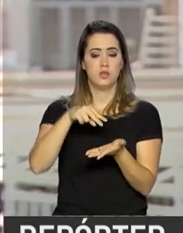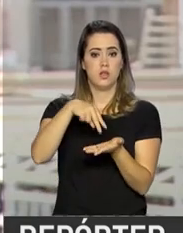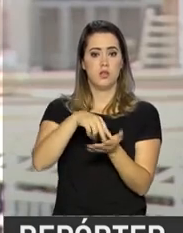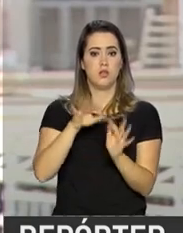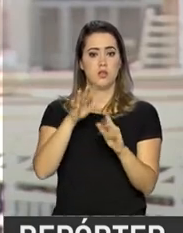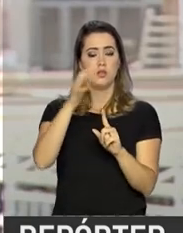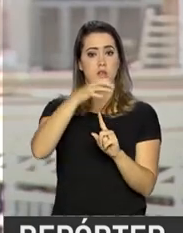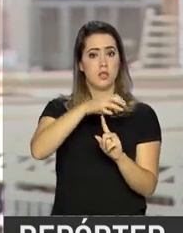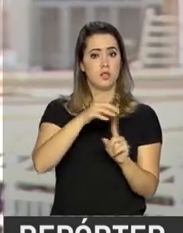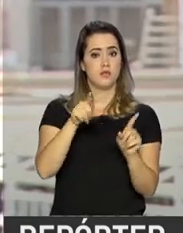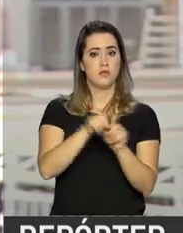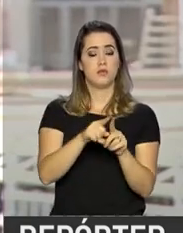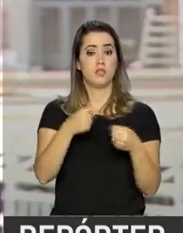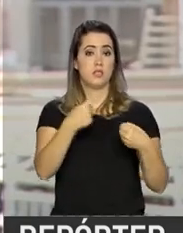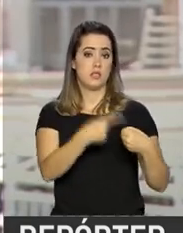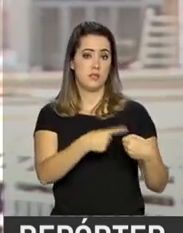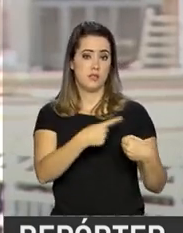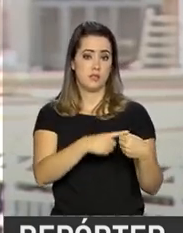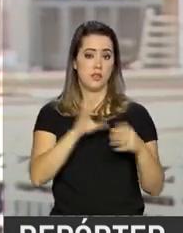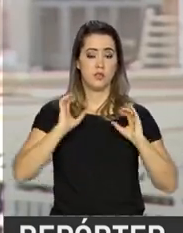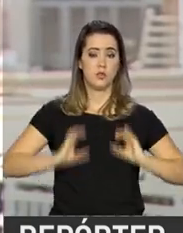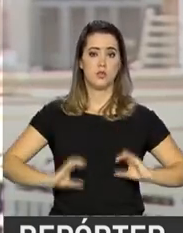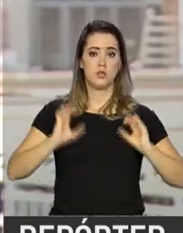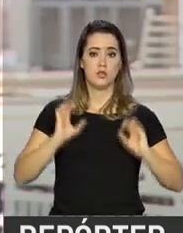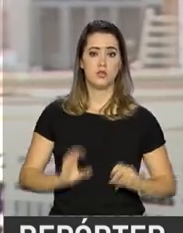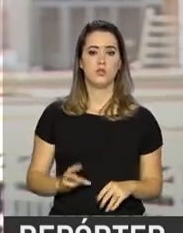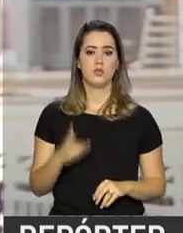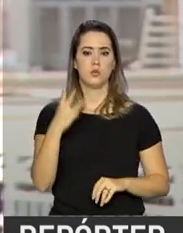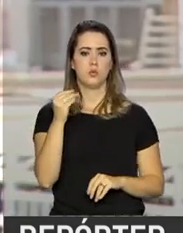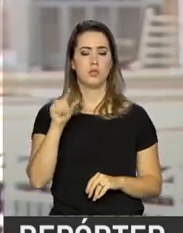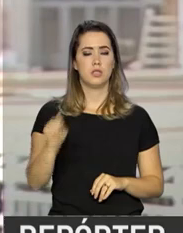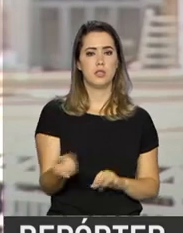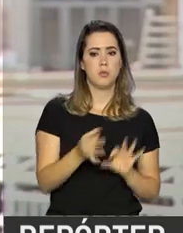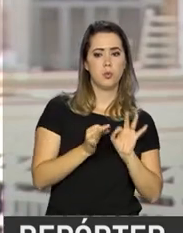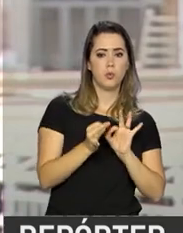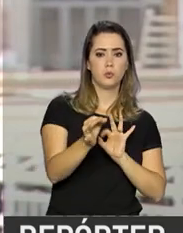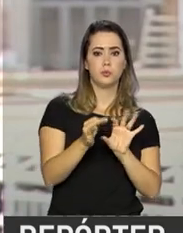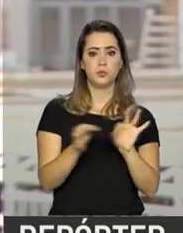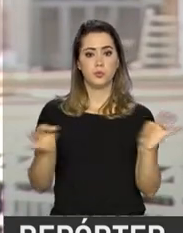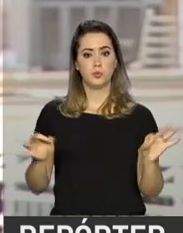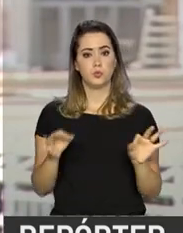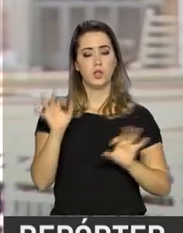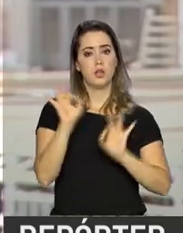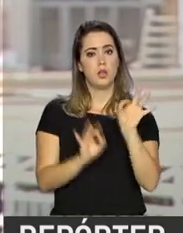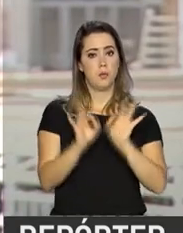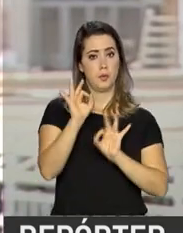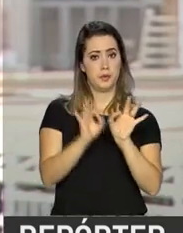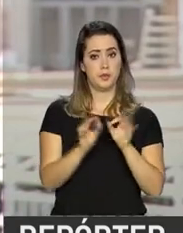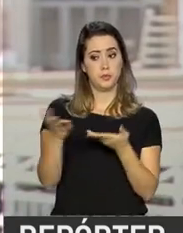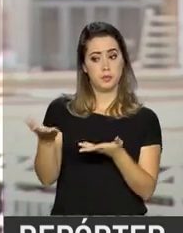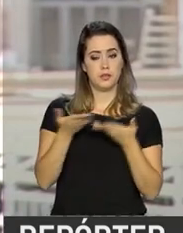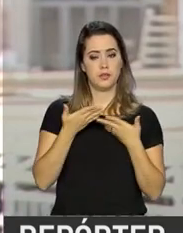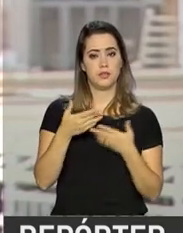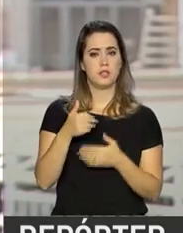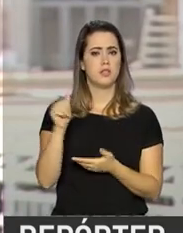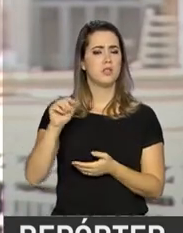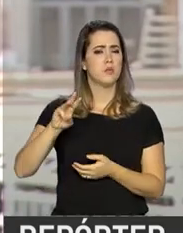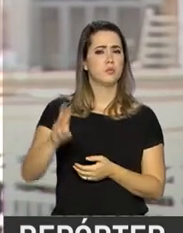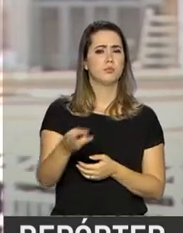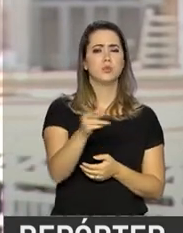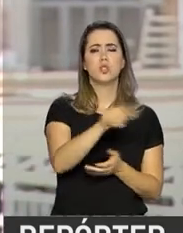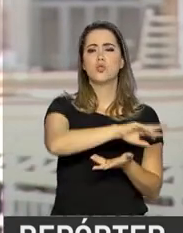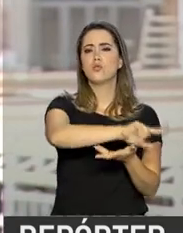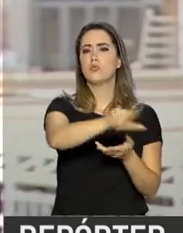feira ea vila cidadã ao todo são mais de 30 mil metros quadrados de estrutura para receber centenas de